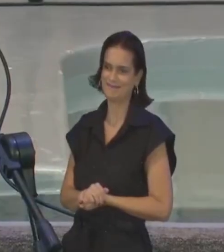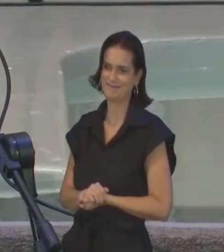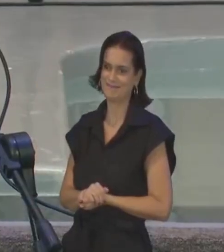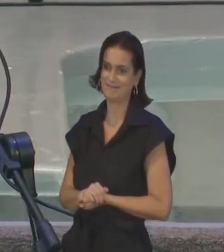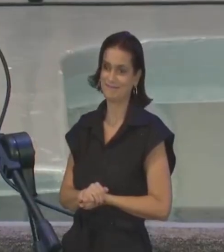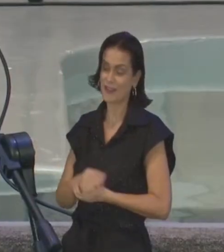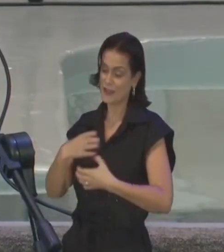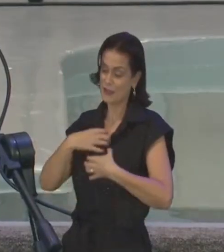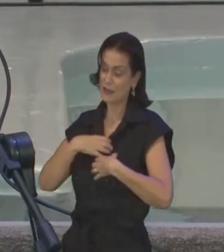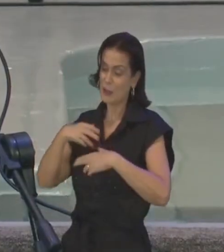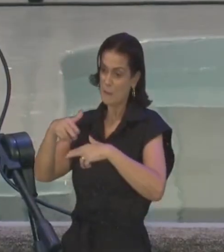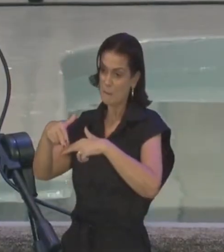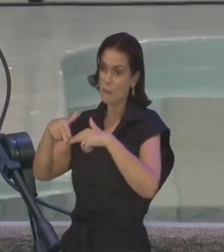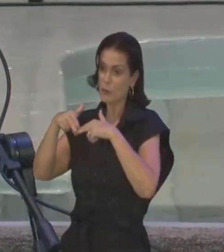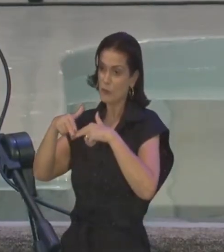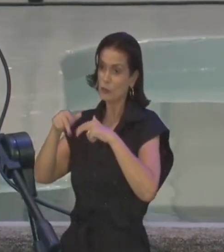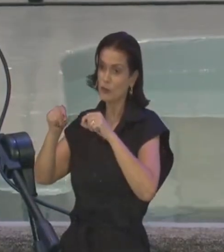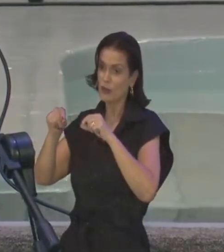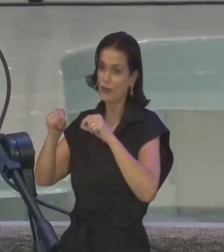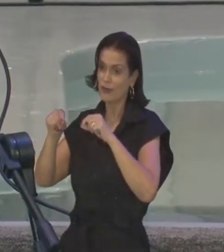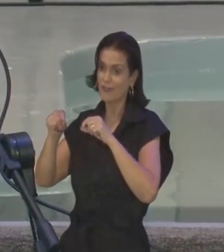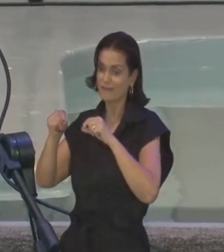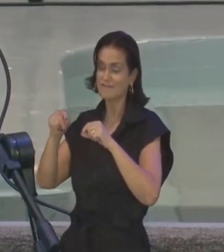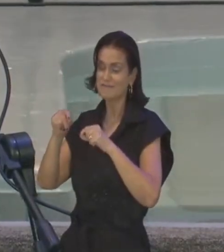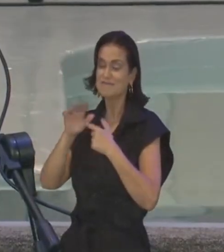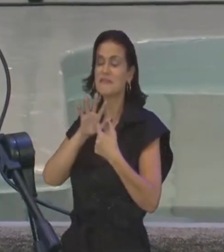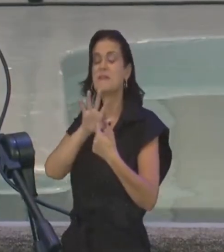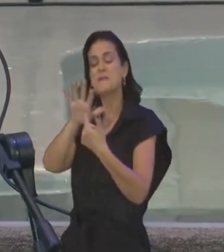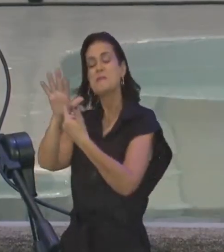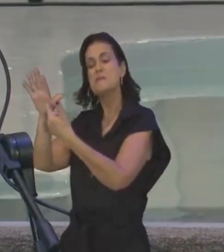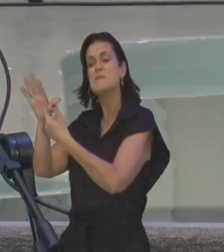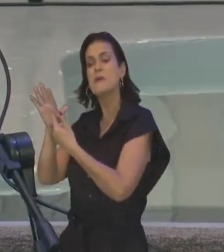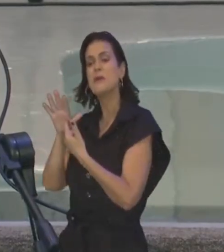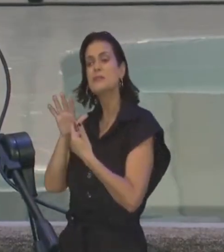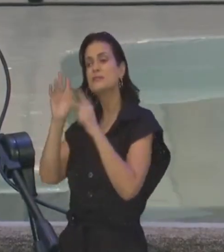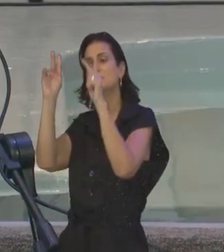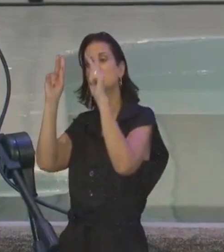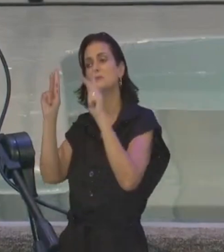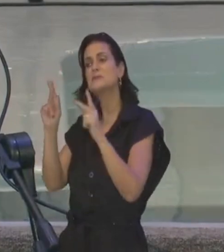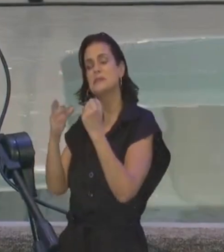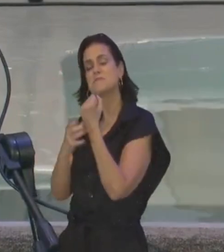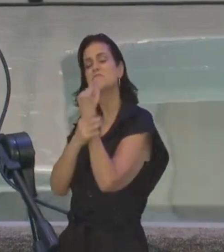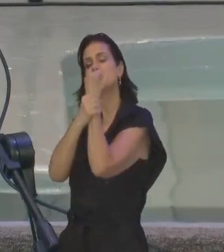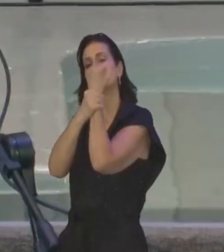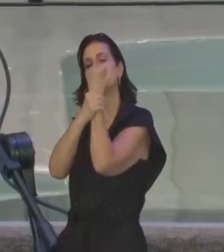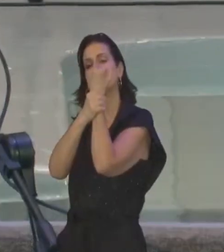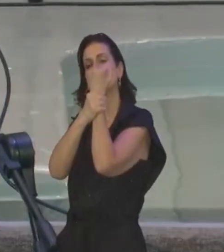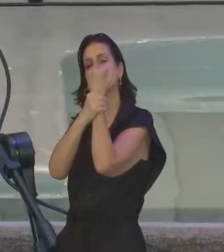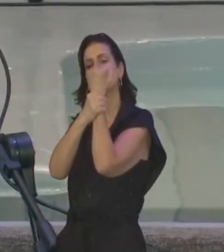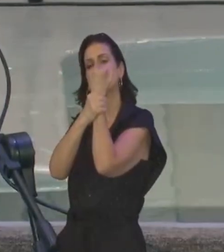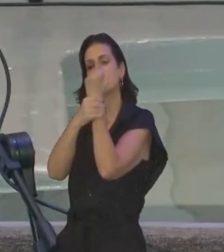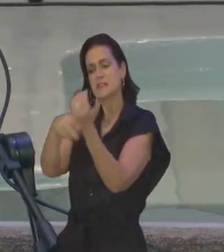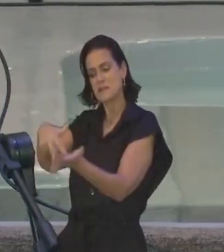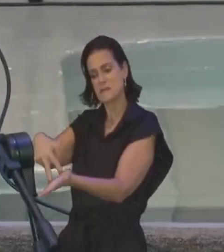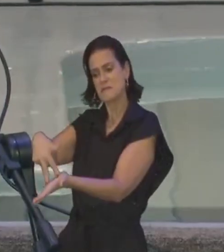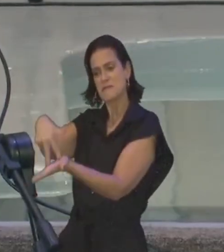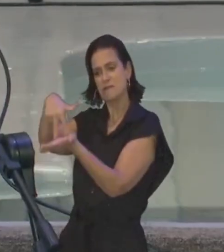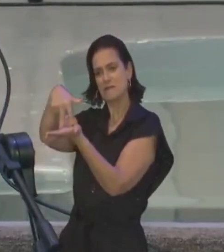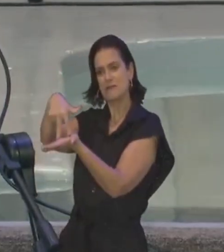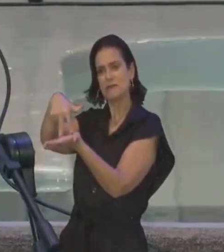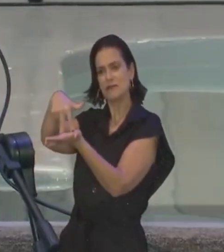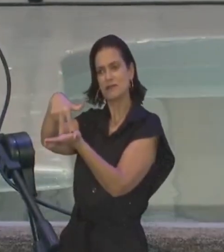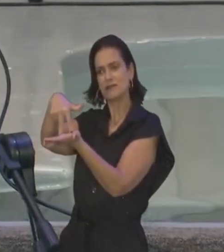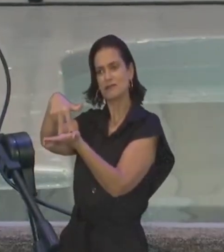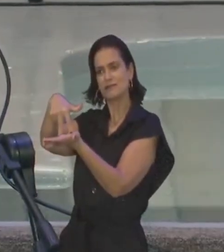alguma maneira elas esboçam ou demonstram segurança, firmeza